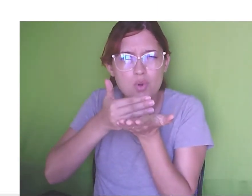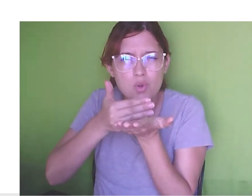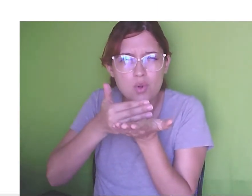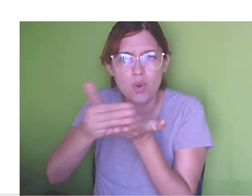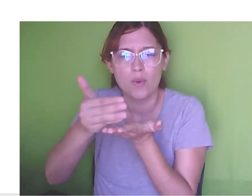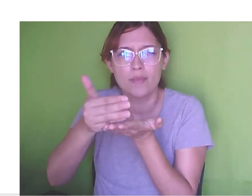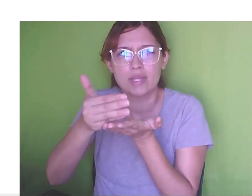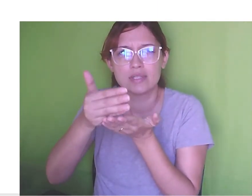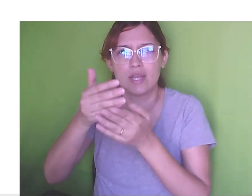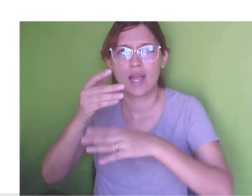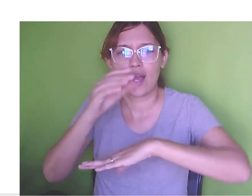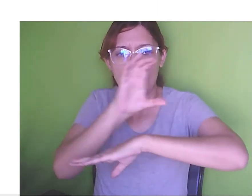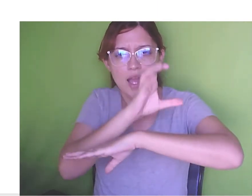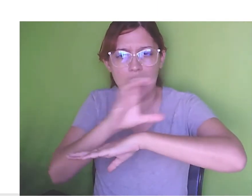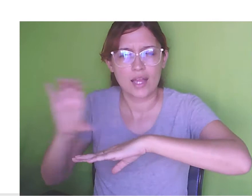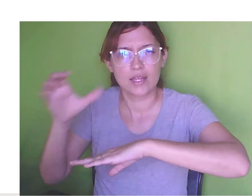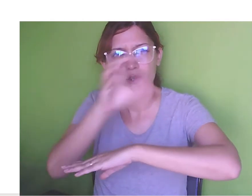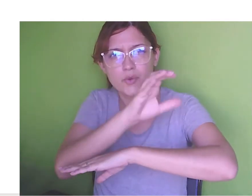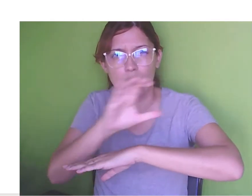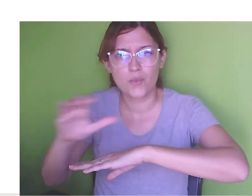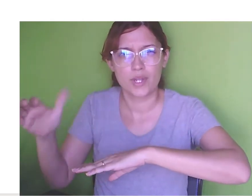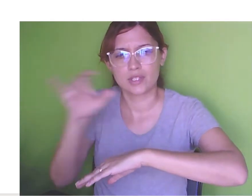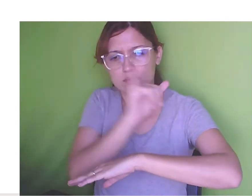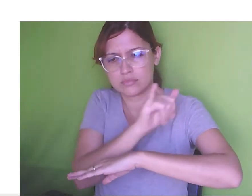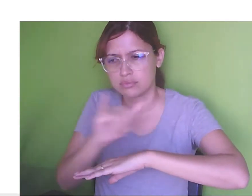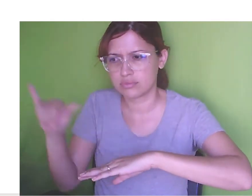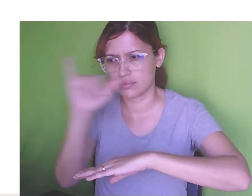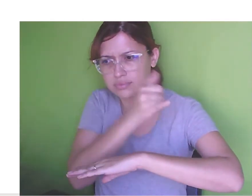Então, o diodo, ele tem uma barreira.